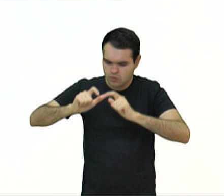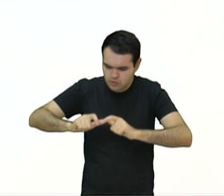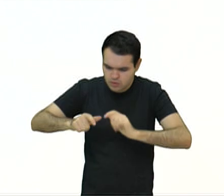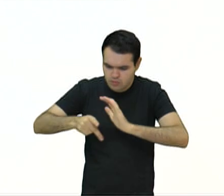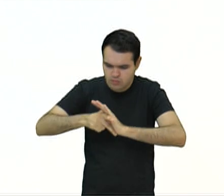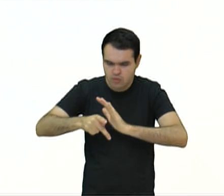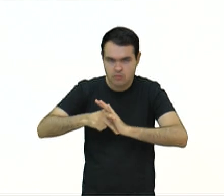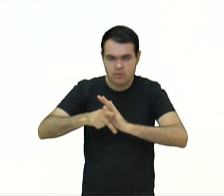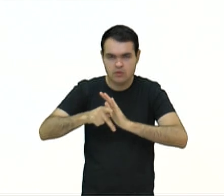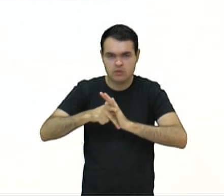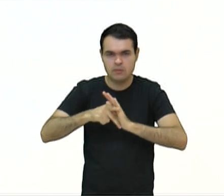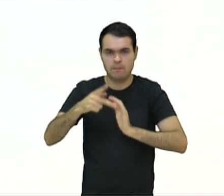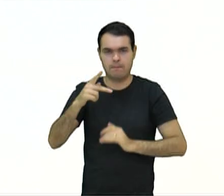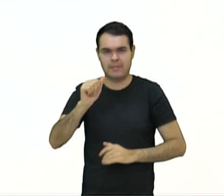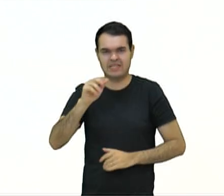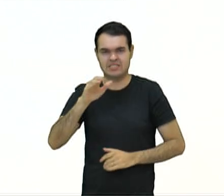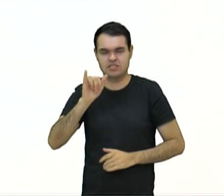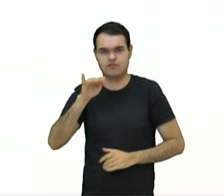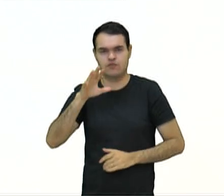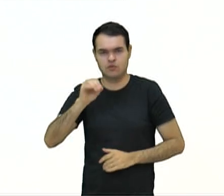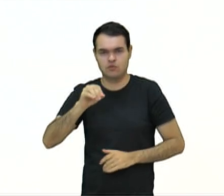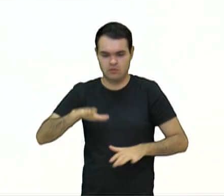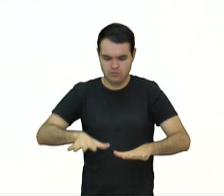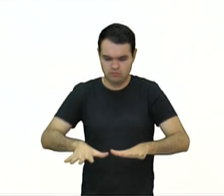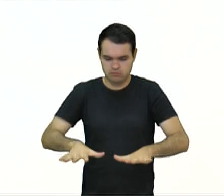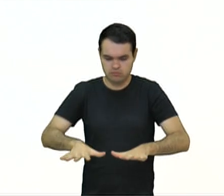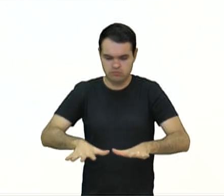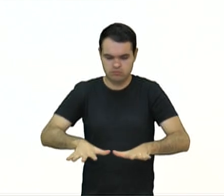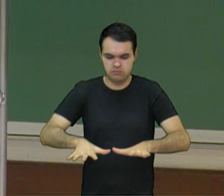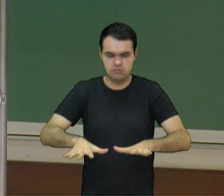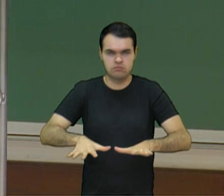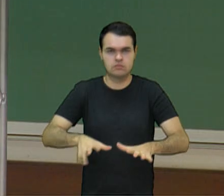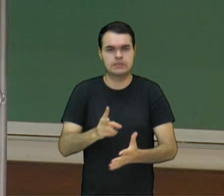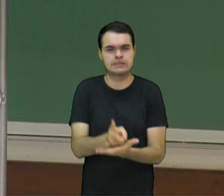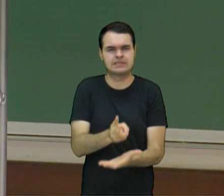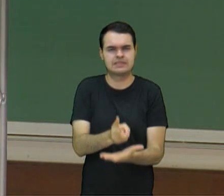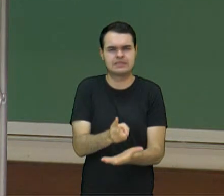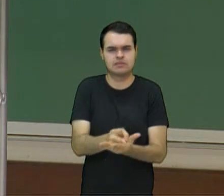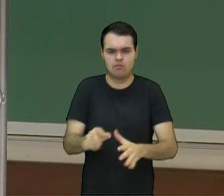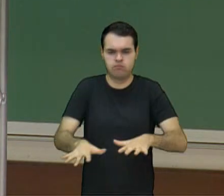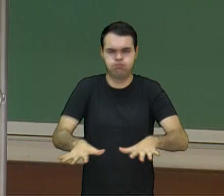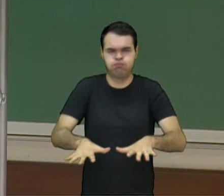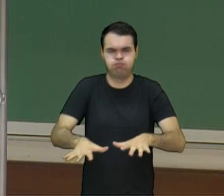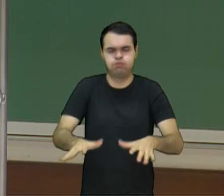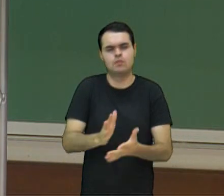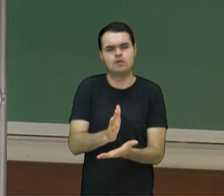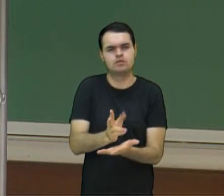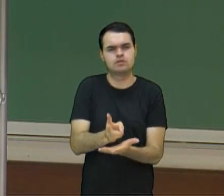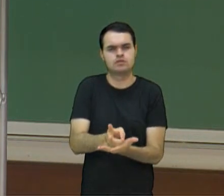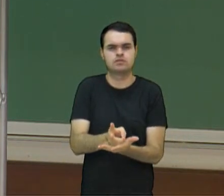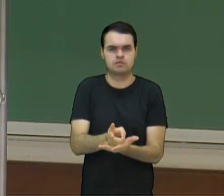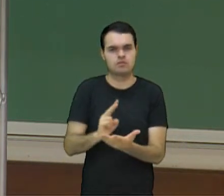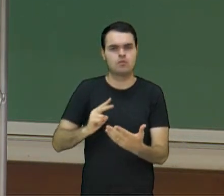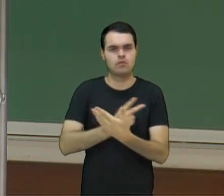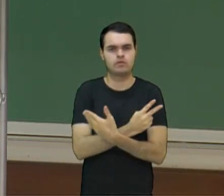Fogo do Pacífico, ali tem uma atividade sísmica constante, né, os terremotos, a vibração